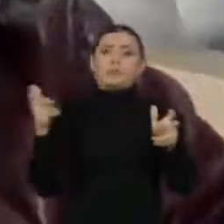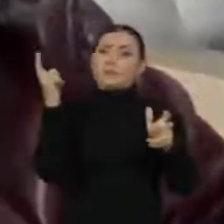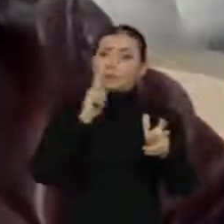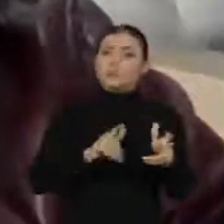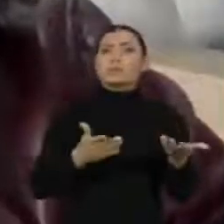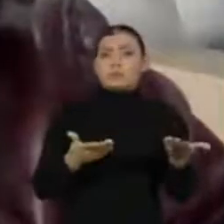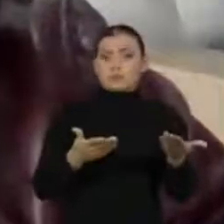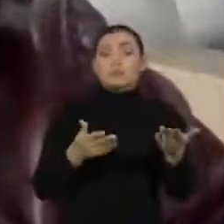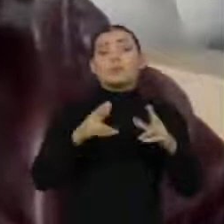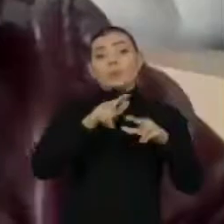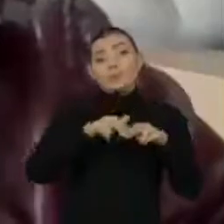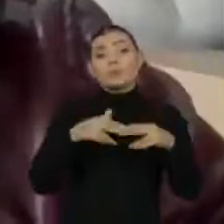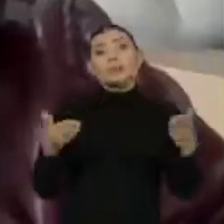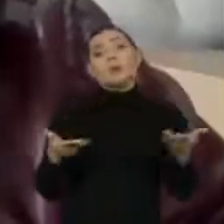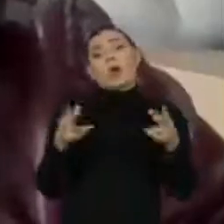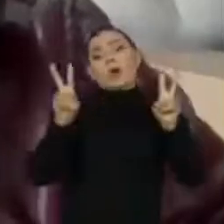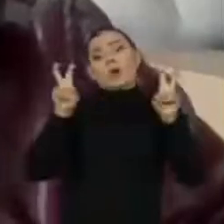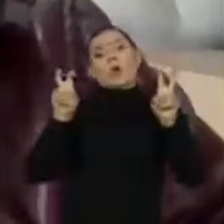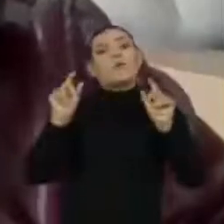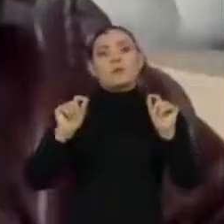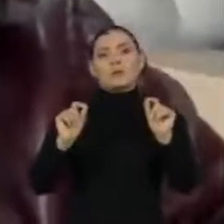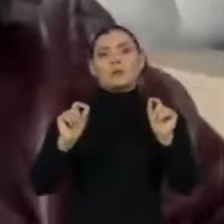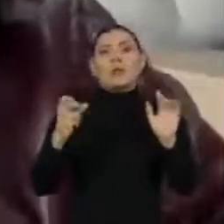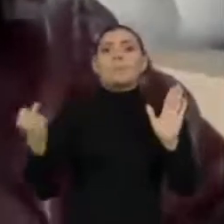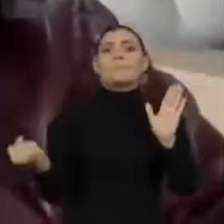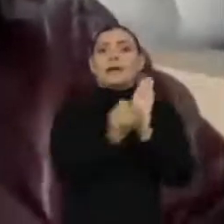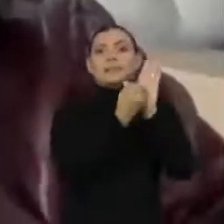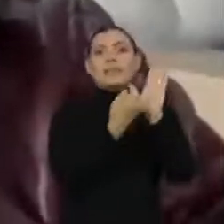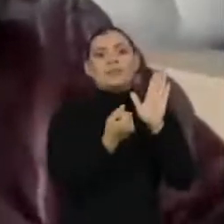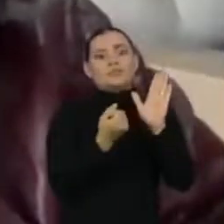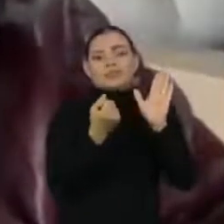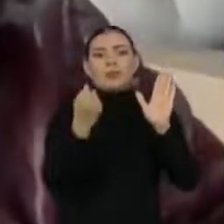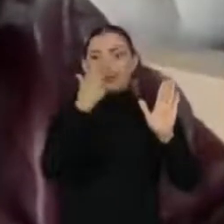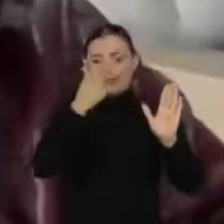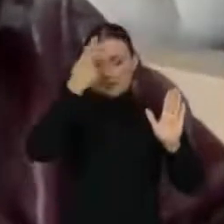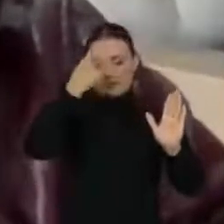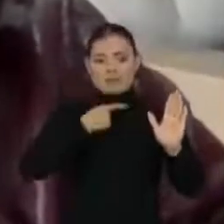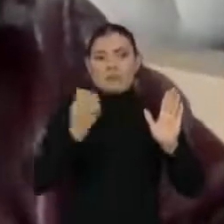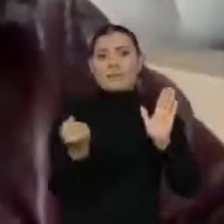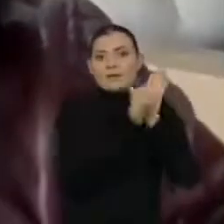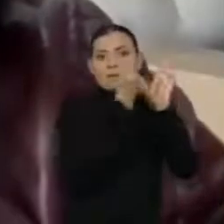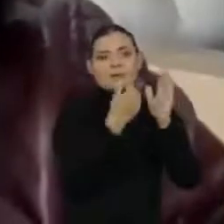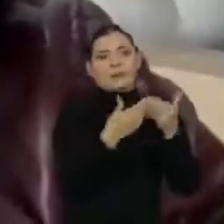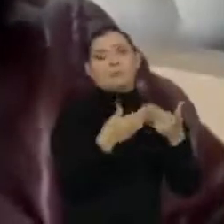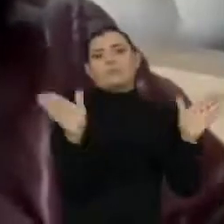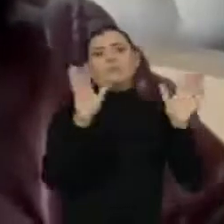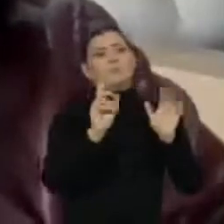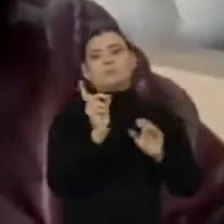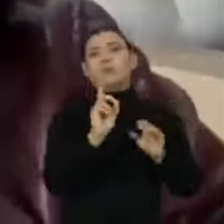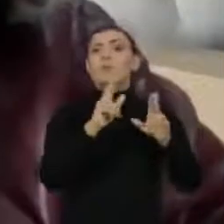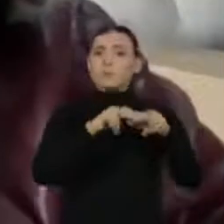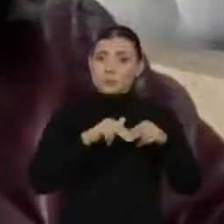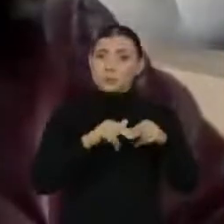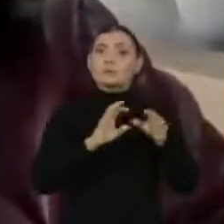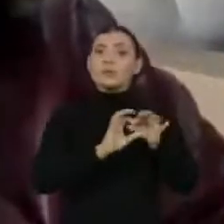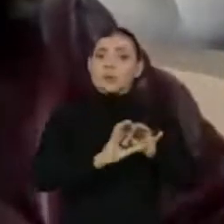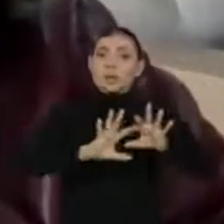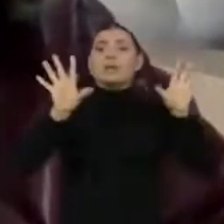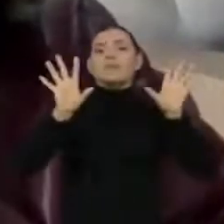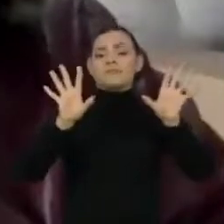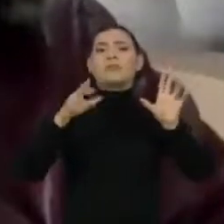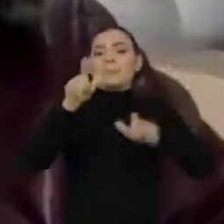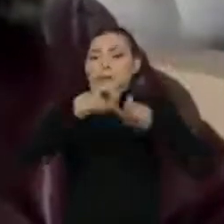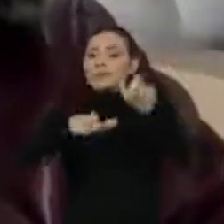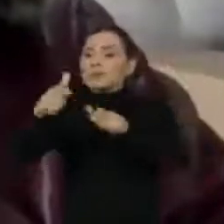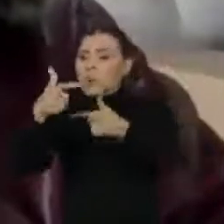né? Popularmente, a gente chama de quebra de patente. Né? Não é um termo tecnicamente adequado, o termo é licenciamento compulsório, mas